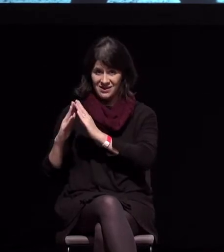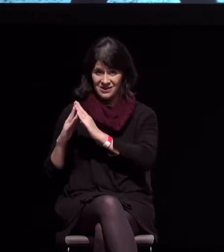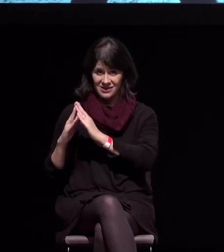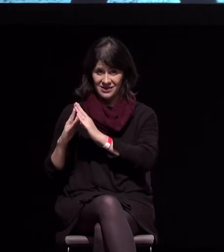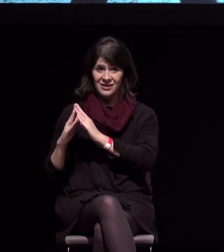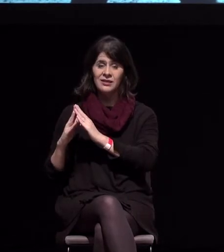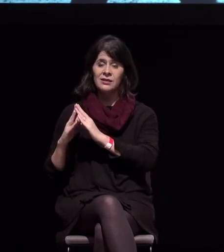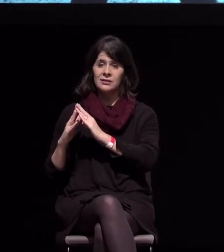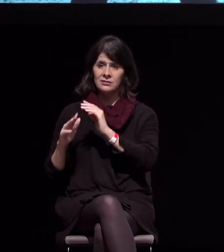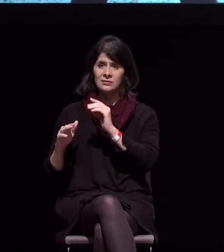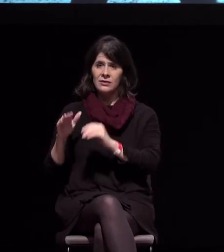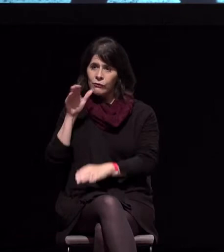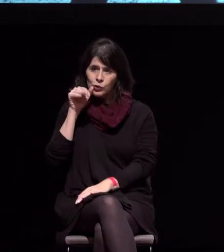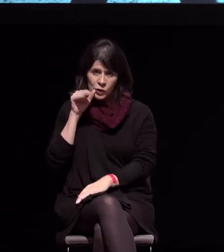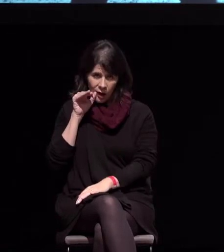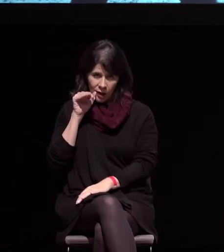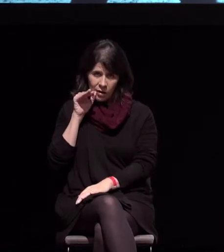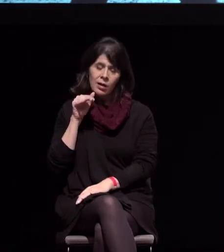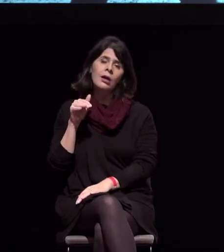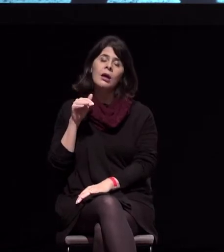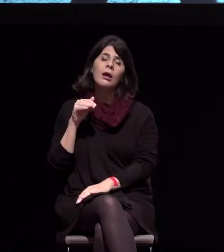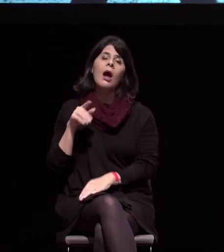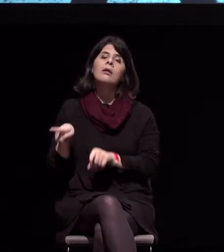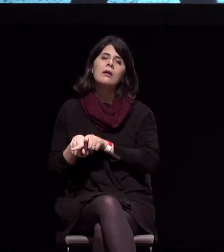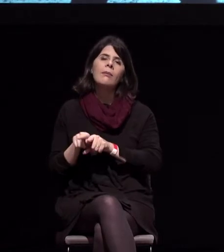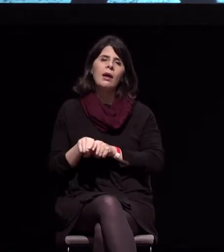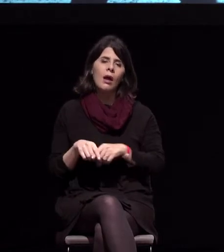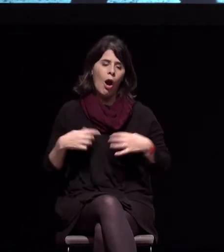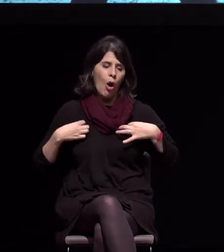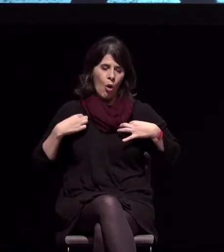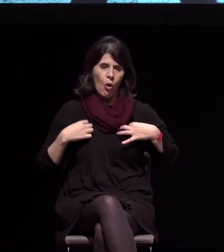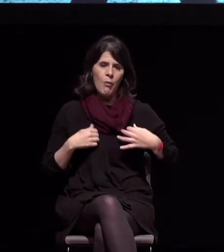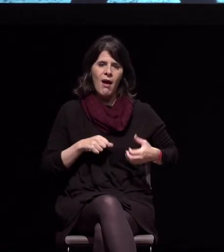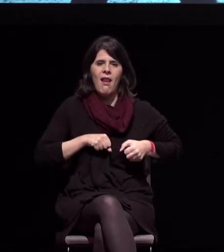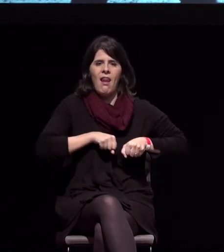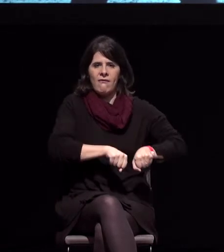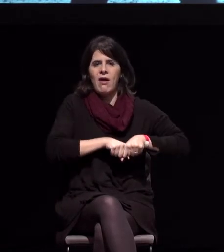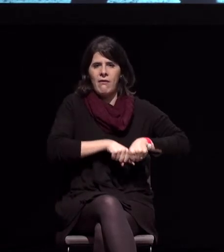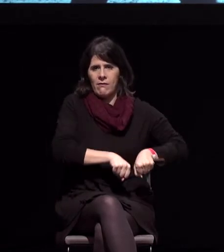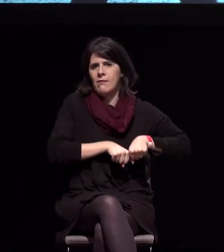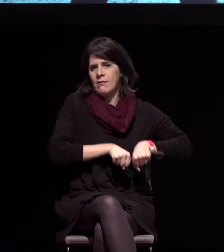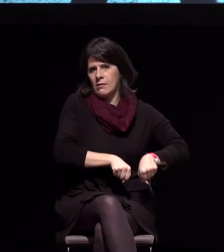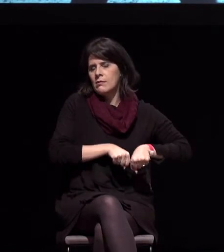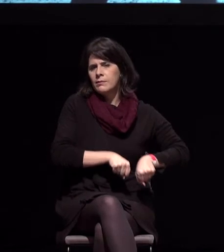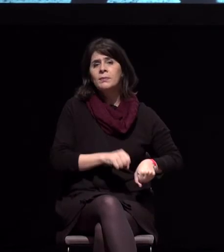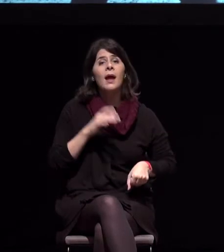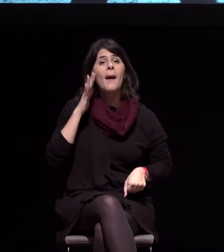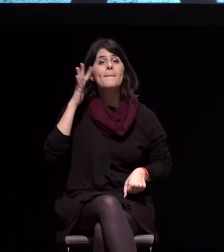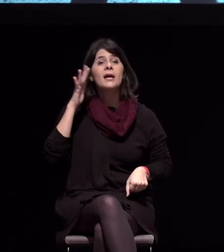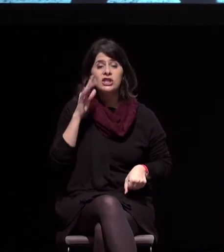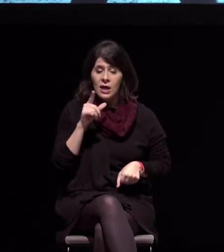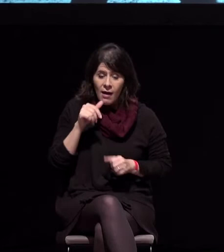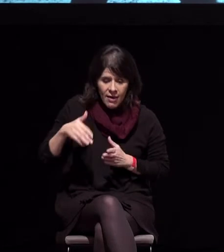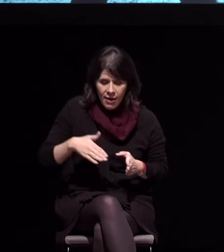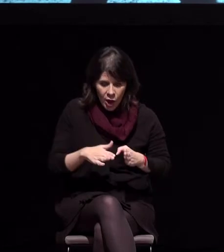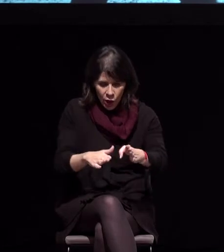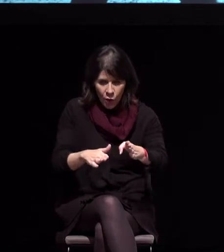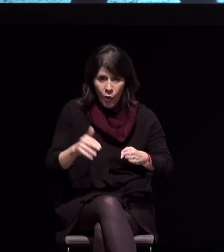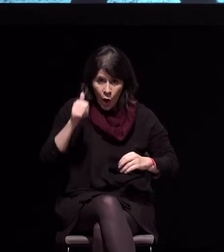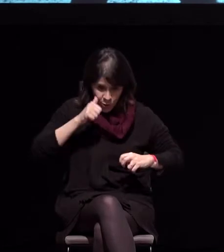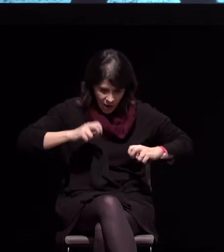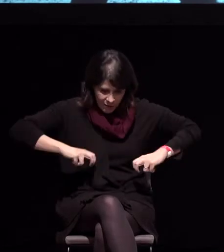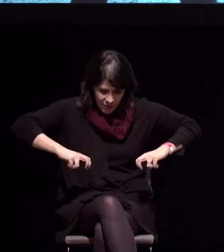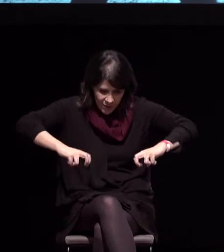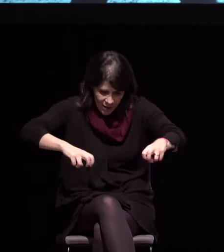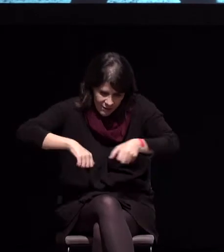as roupas, eram as lavadeiras. Imagina um monte de mulher lavando roupas na beira do rio. O que elas